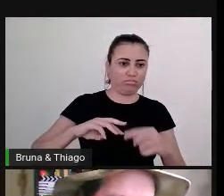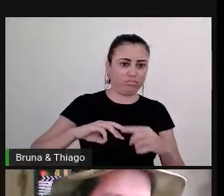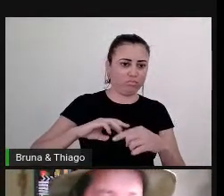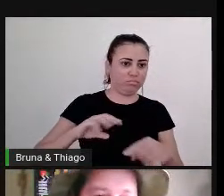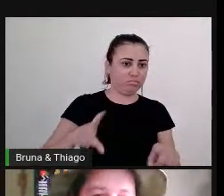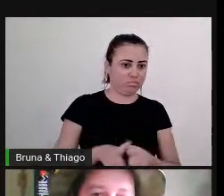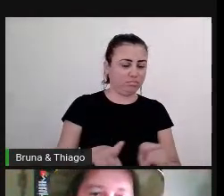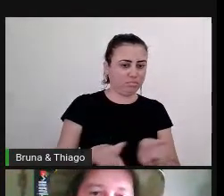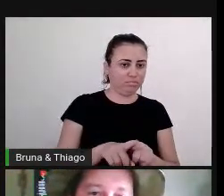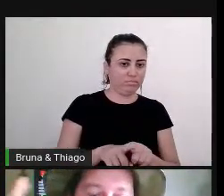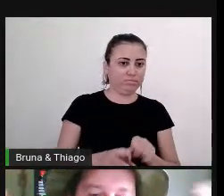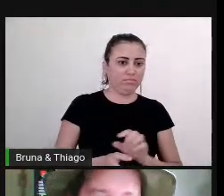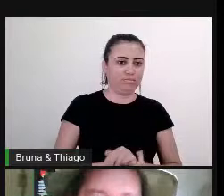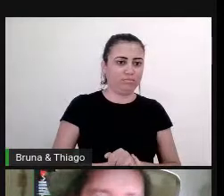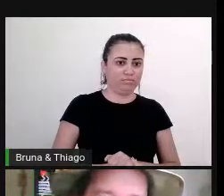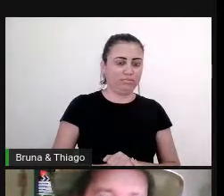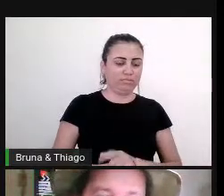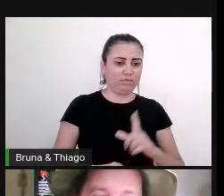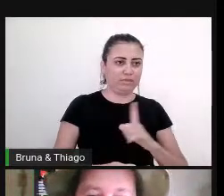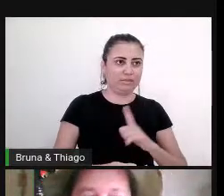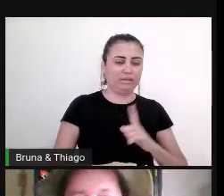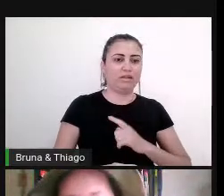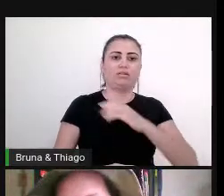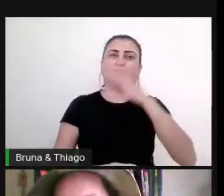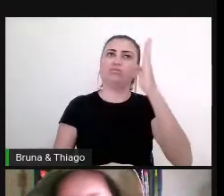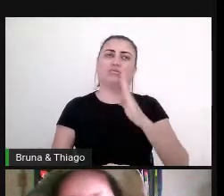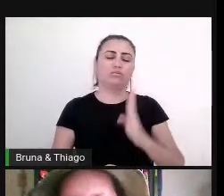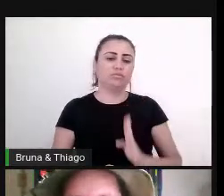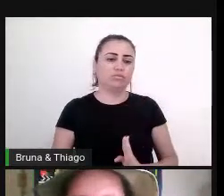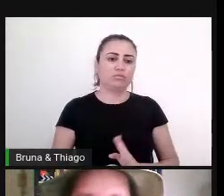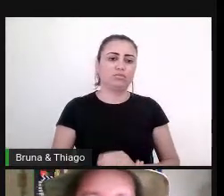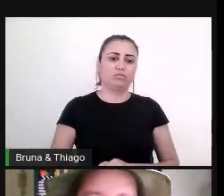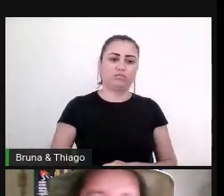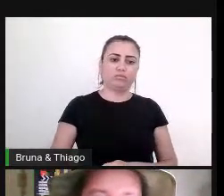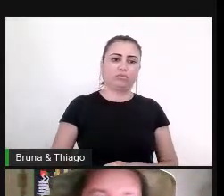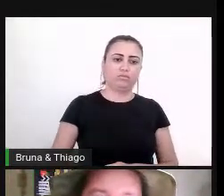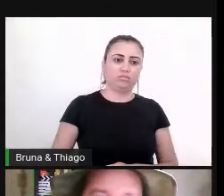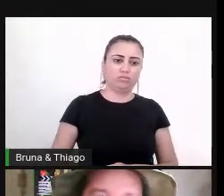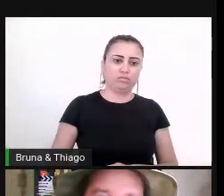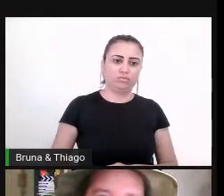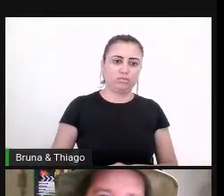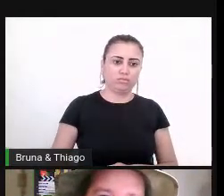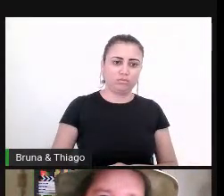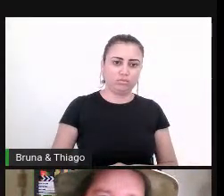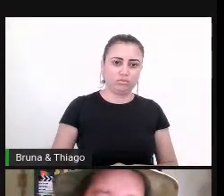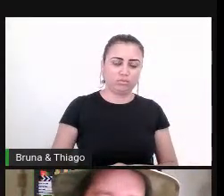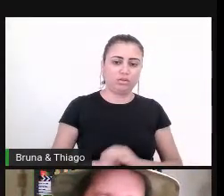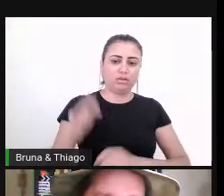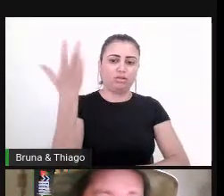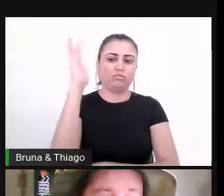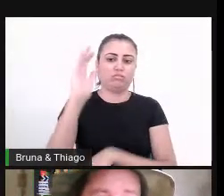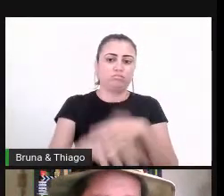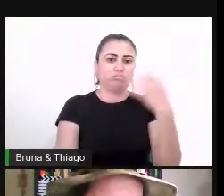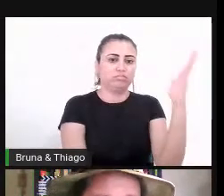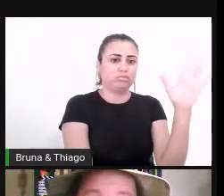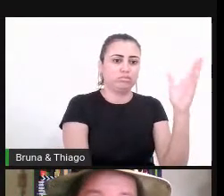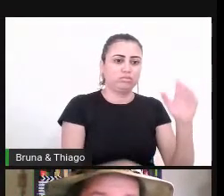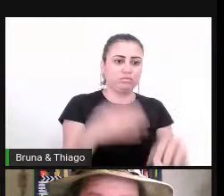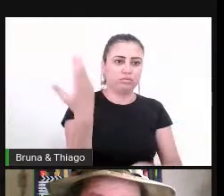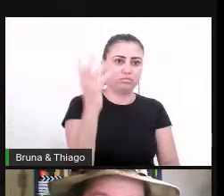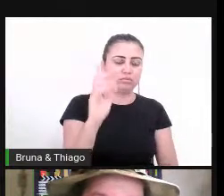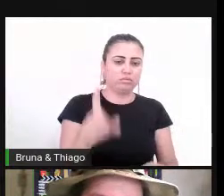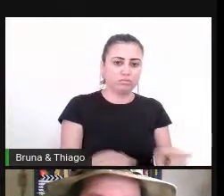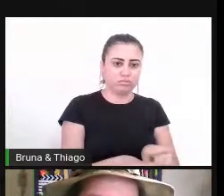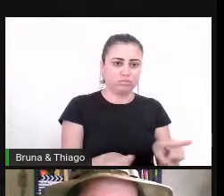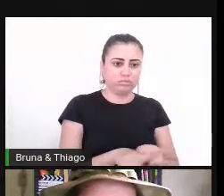muito forte. Né, nós temos aqui no Brasil a Cantoscúria, enfim, tem a Panfobetes, várias caranguejeiras que tem um pelo que